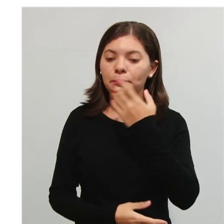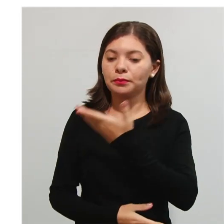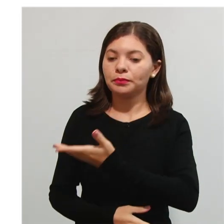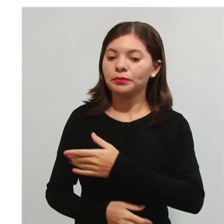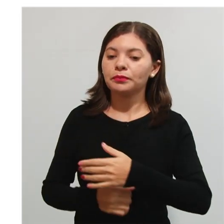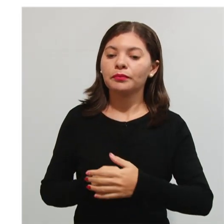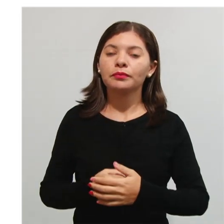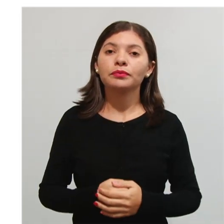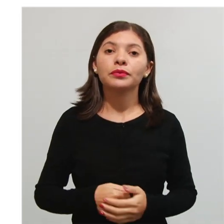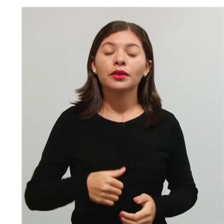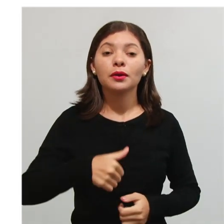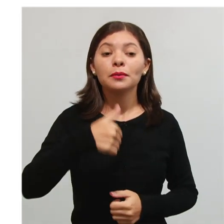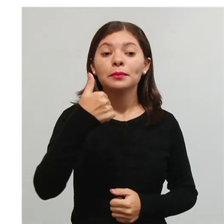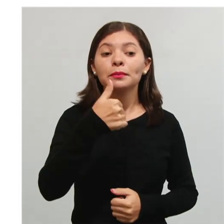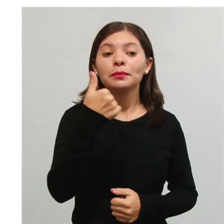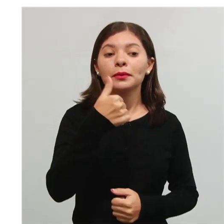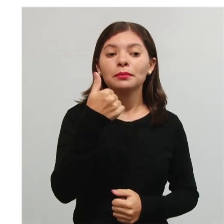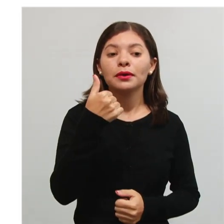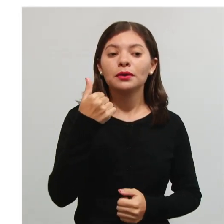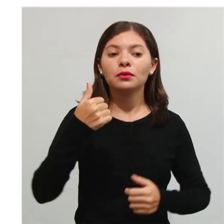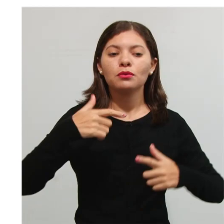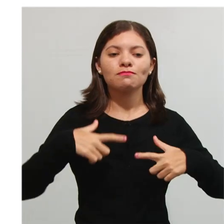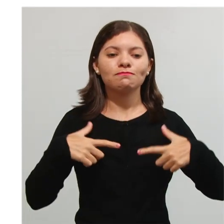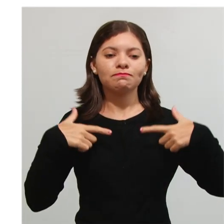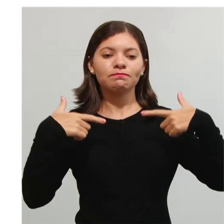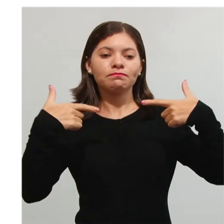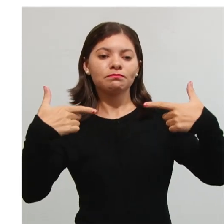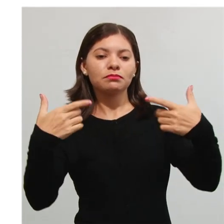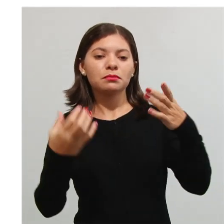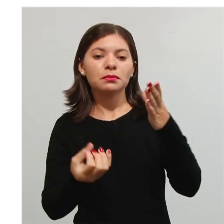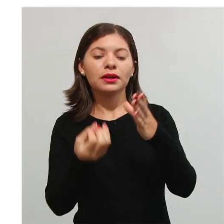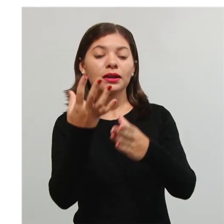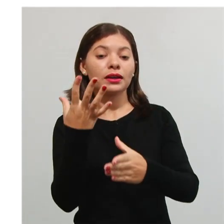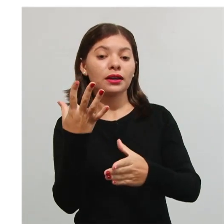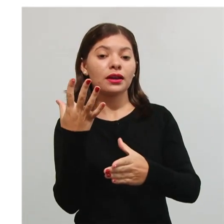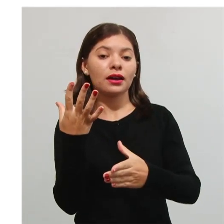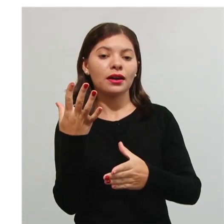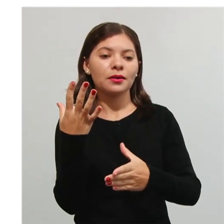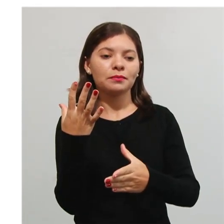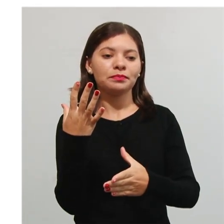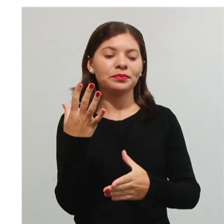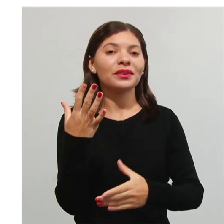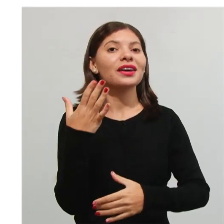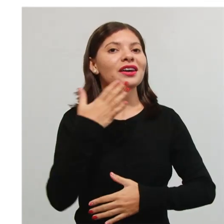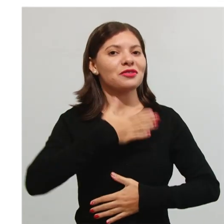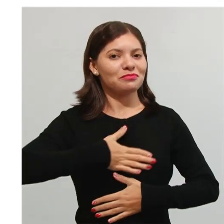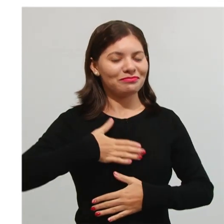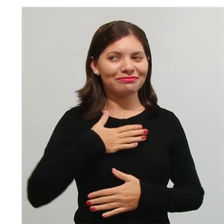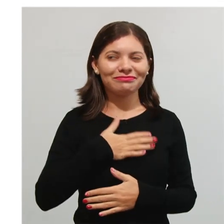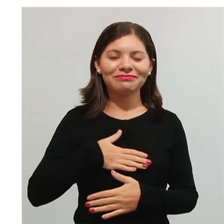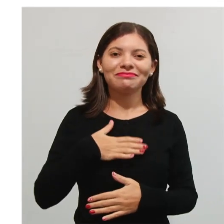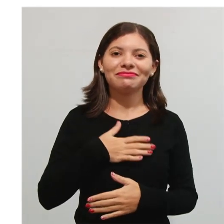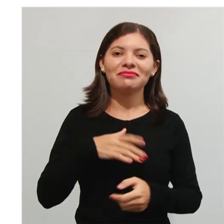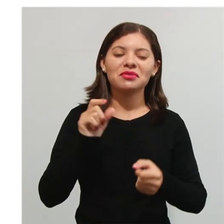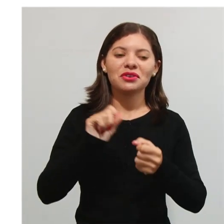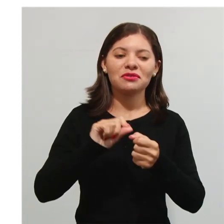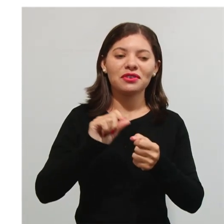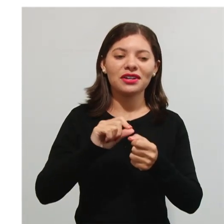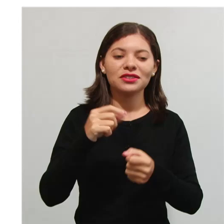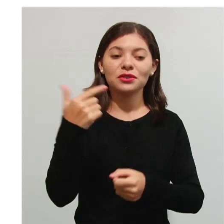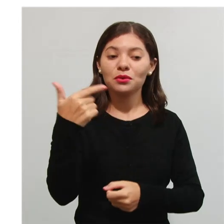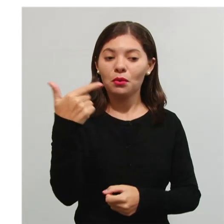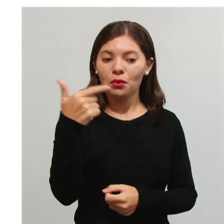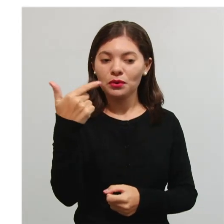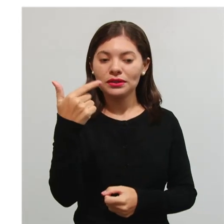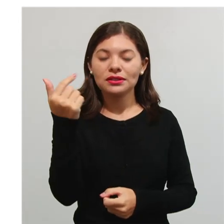temos que ter a iniciativa para criar um novo negócio e ter paixão pelo que faz. O ponto 2